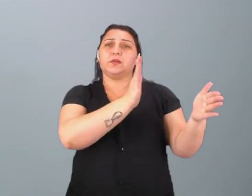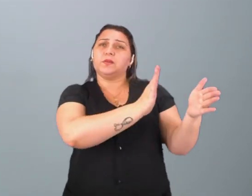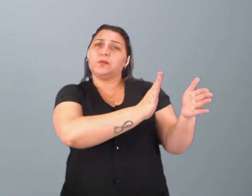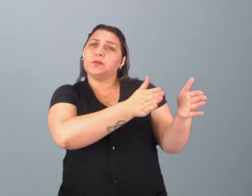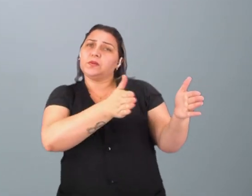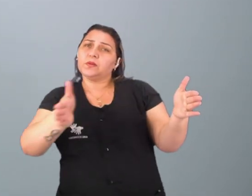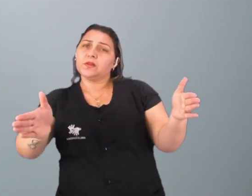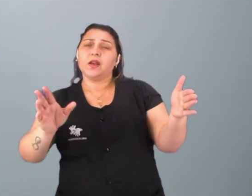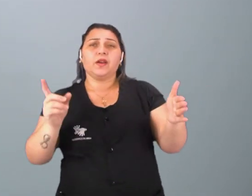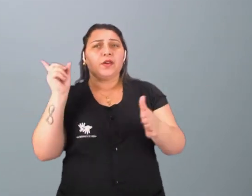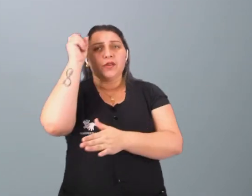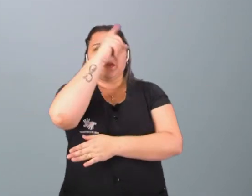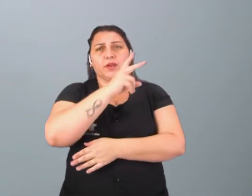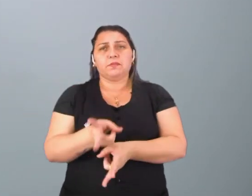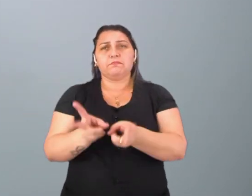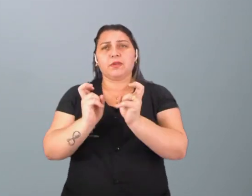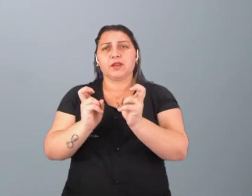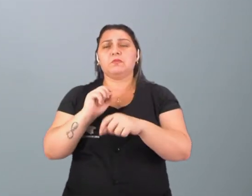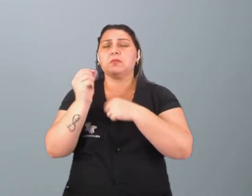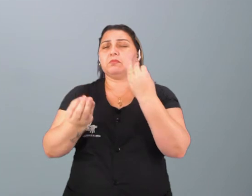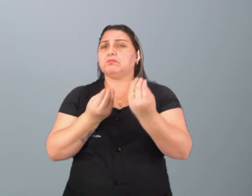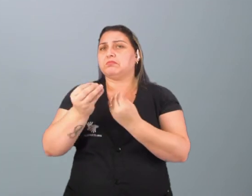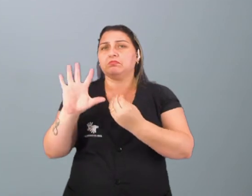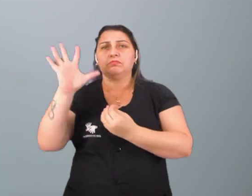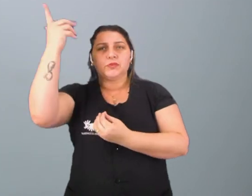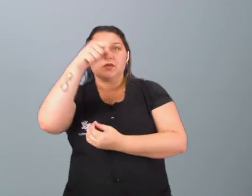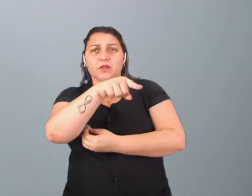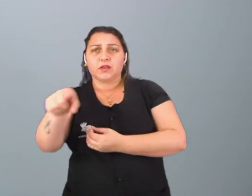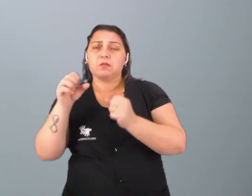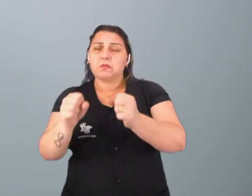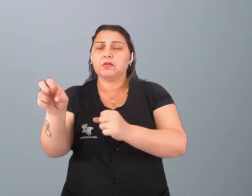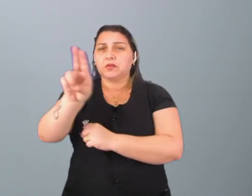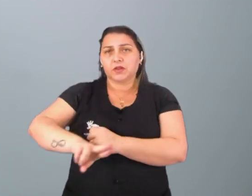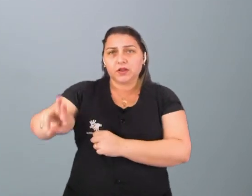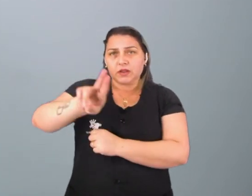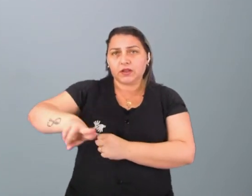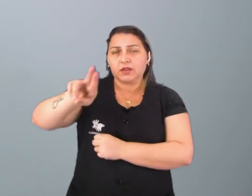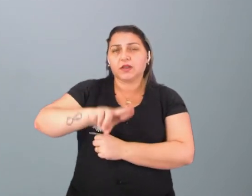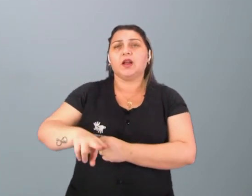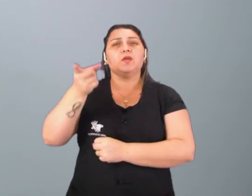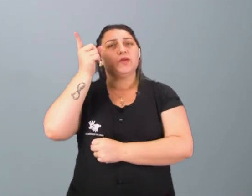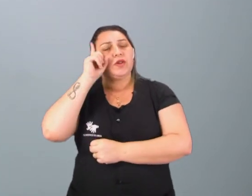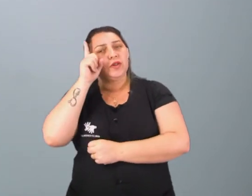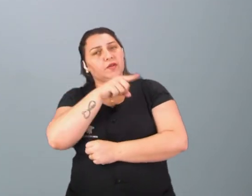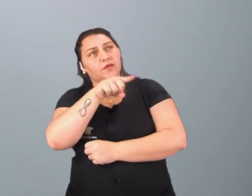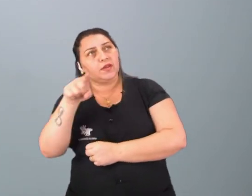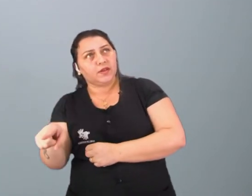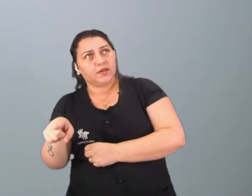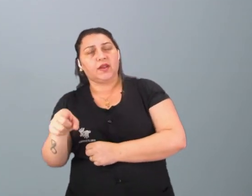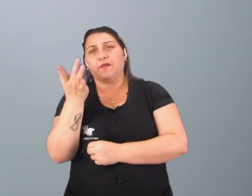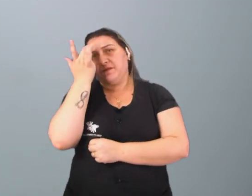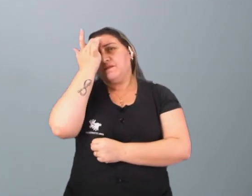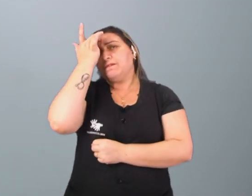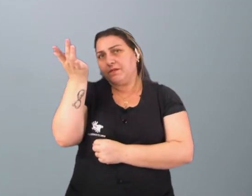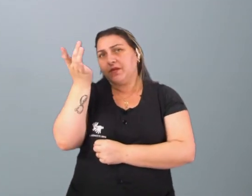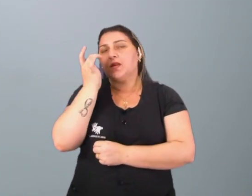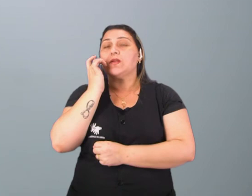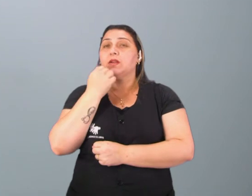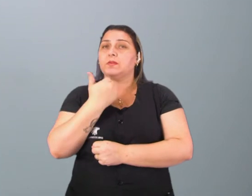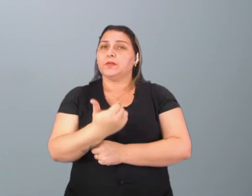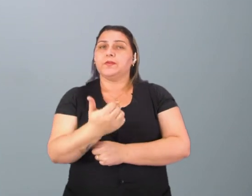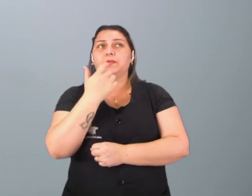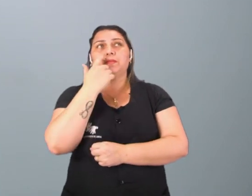José. Isso é o título. Os moradores da Vila São José, no Ipiranga, estão assustados